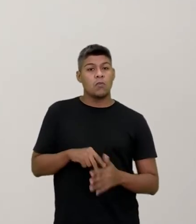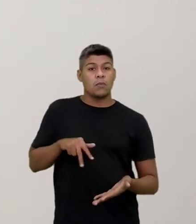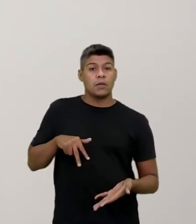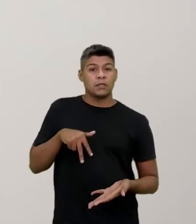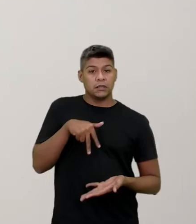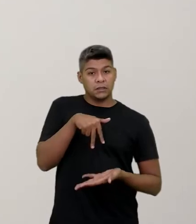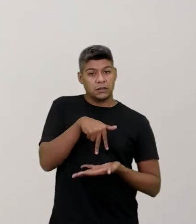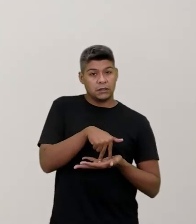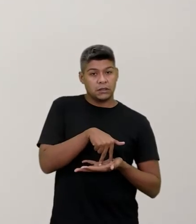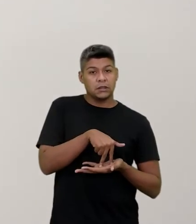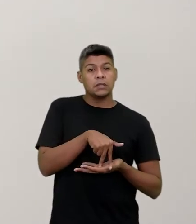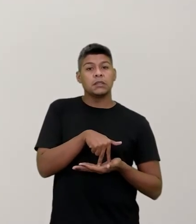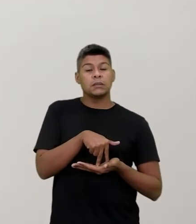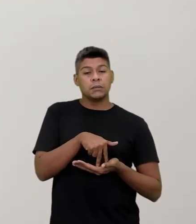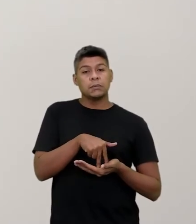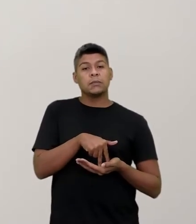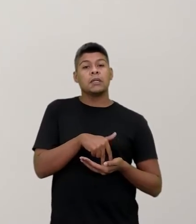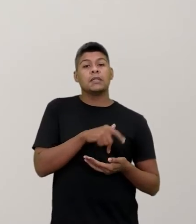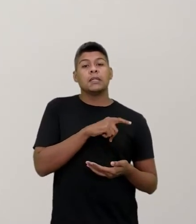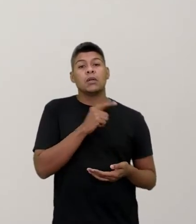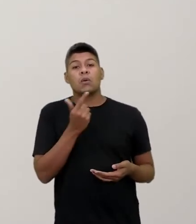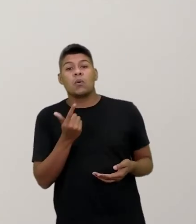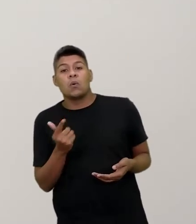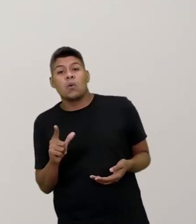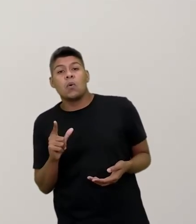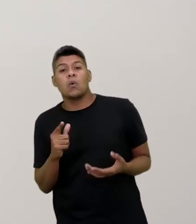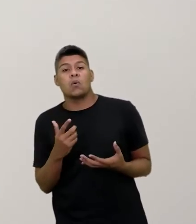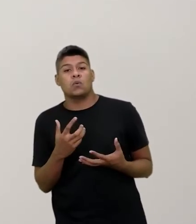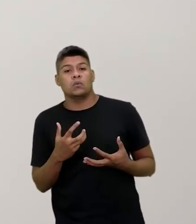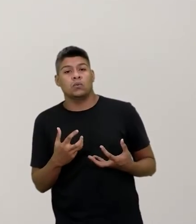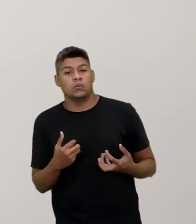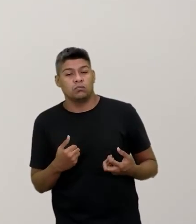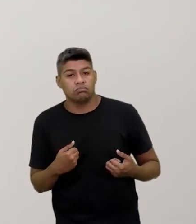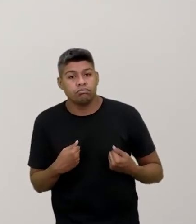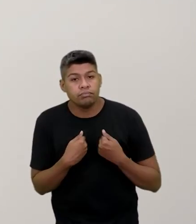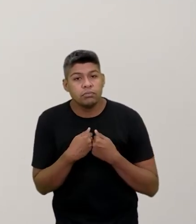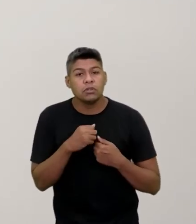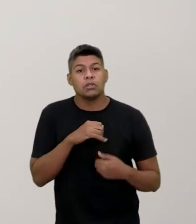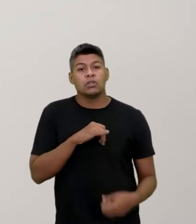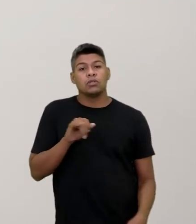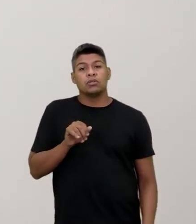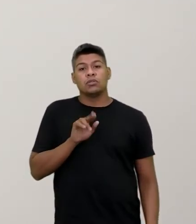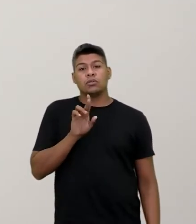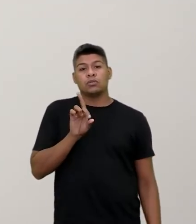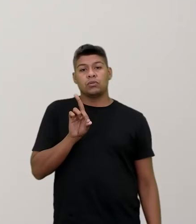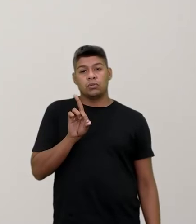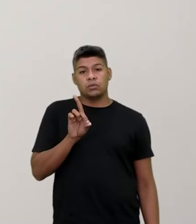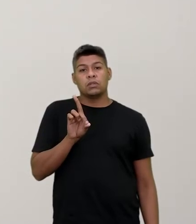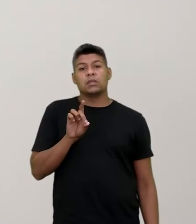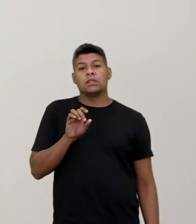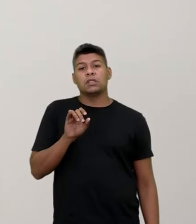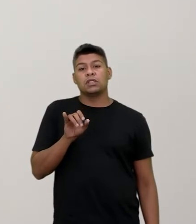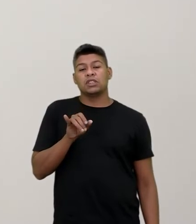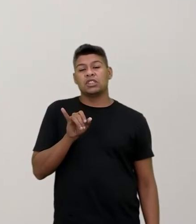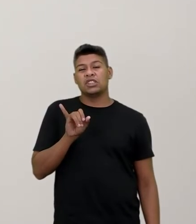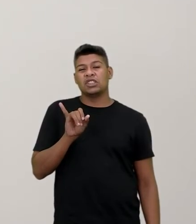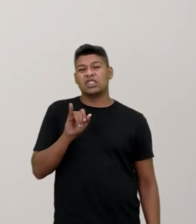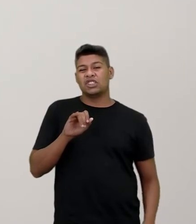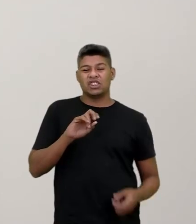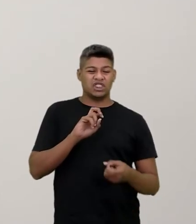a parte em pé. Daí tem a luta que é mais agarrada, que é o jiu-jitsu, o judô e outras, né?